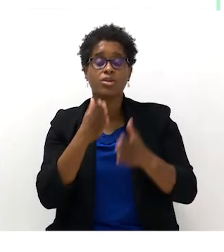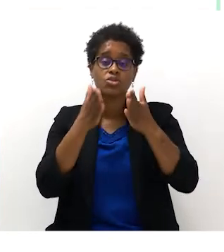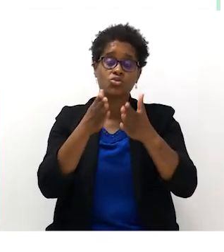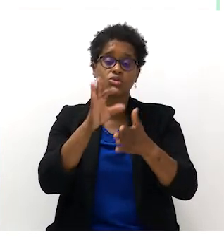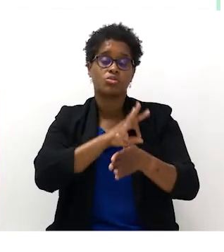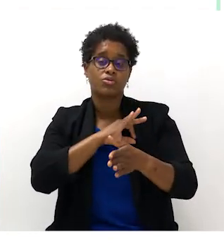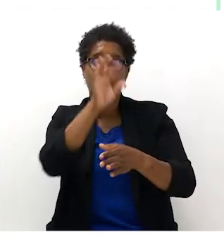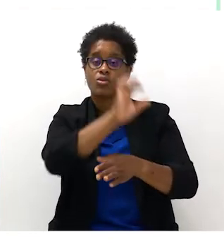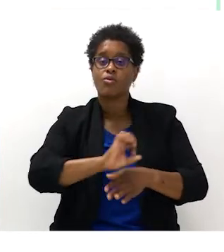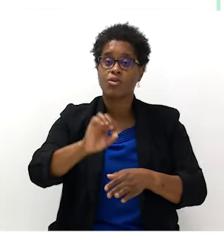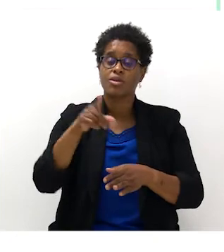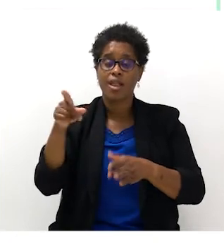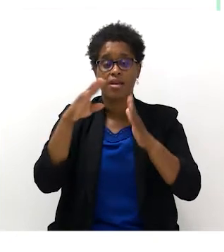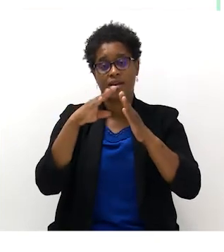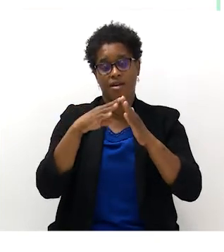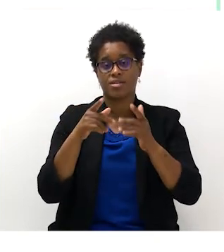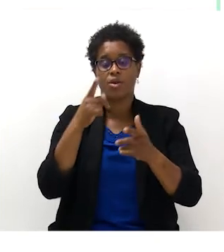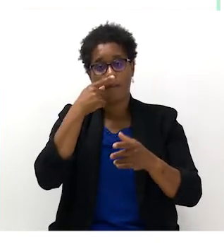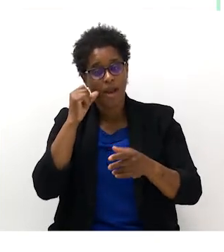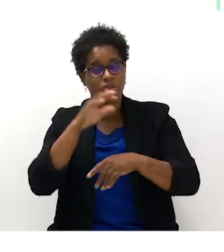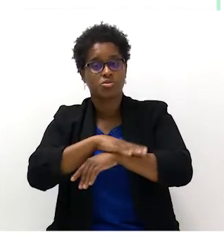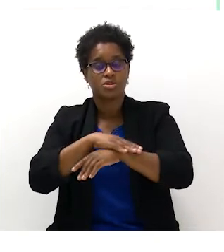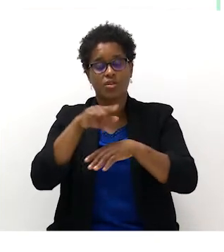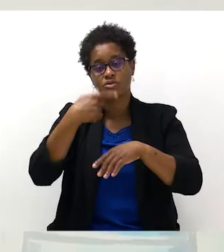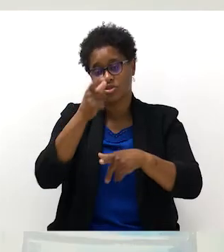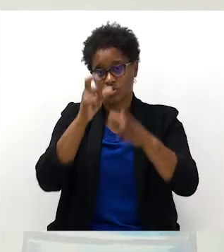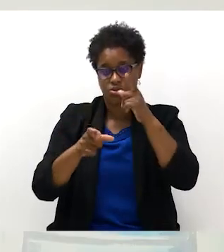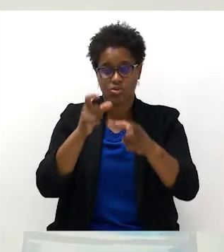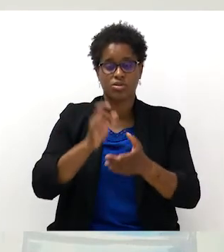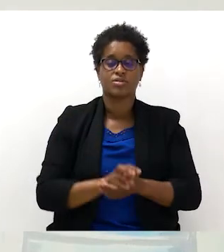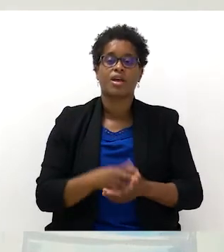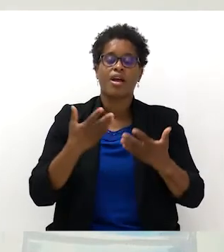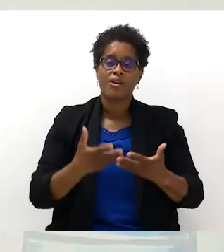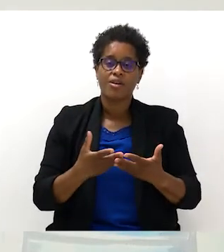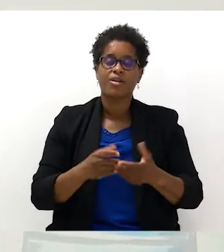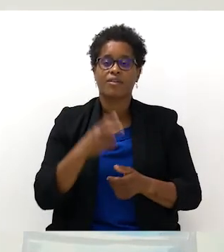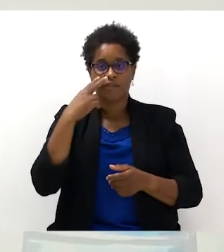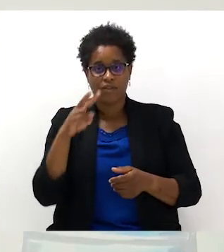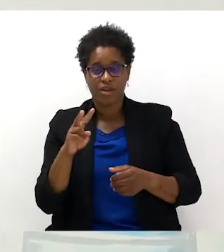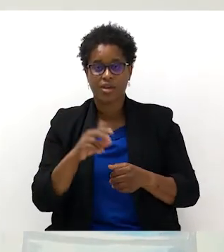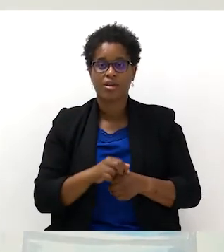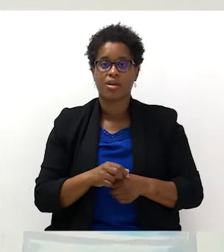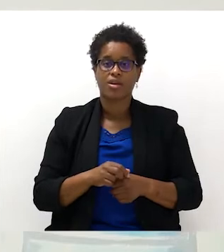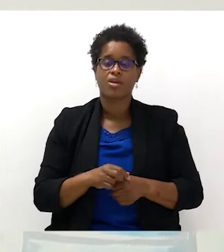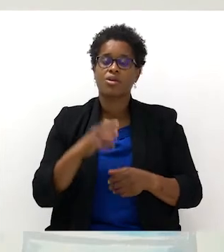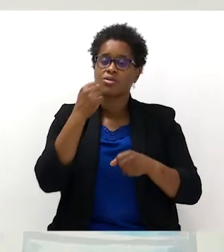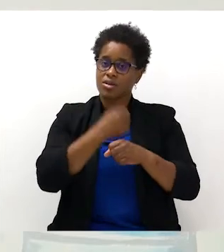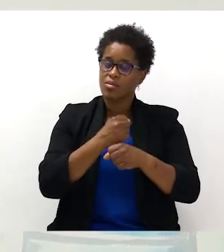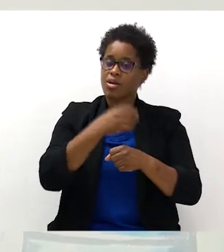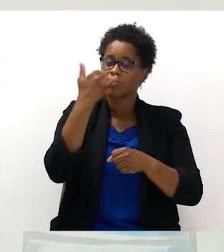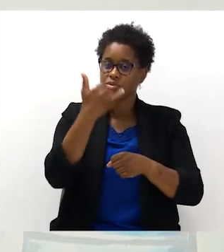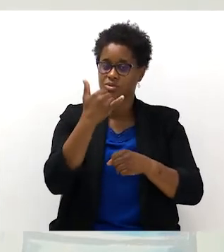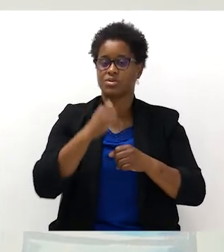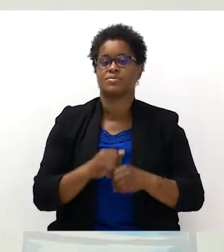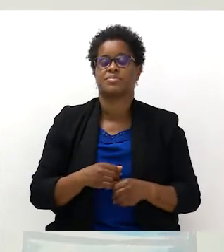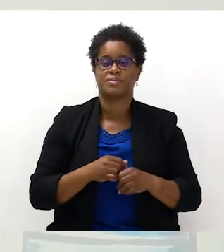aos vossos professores, também em casa, aos pais e outras pessoas. Vamos agora ver um segundo